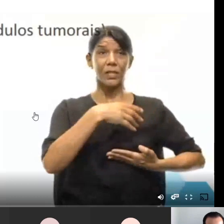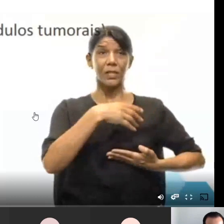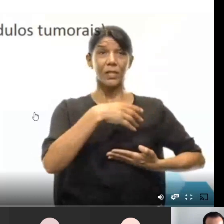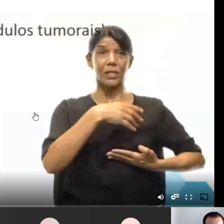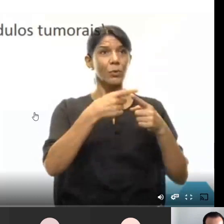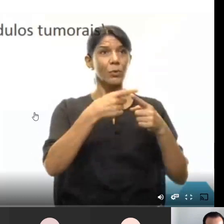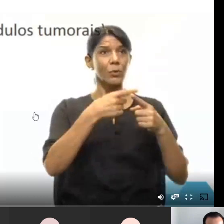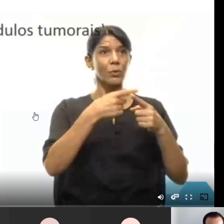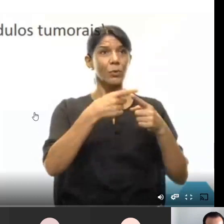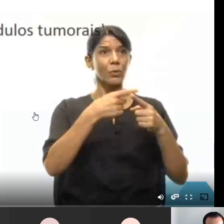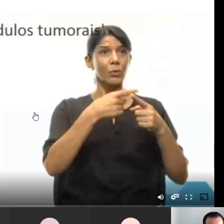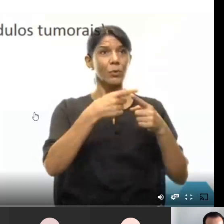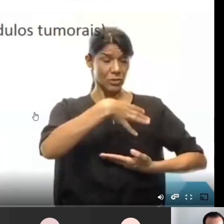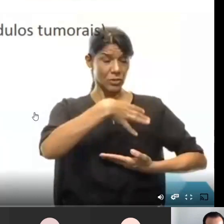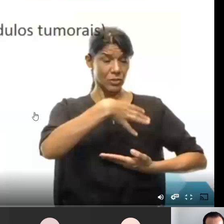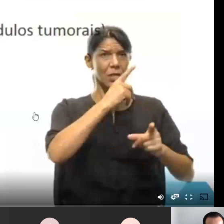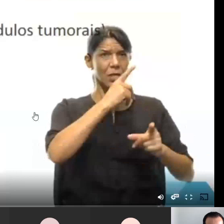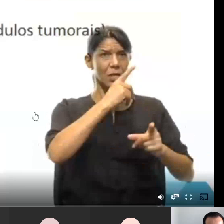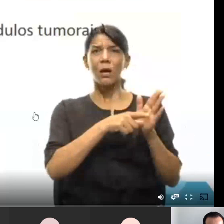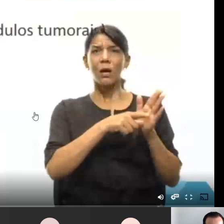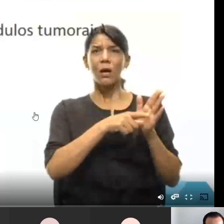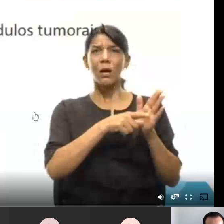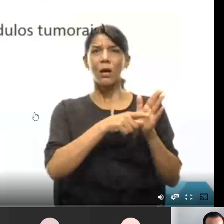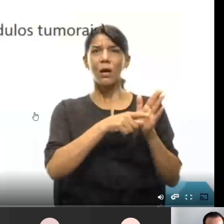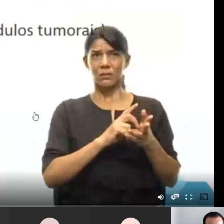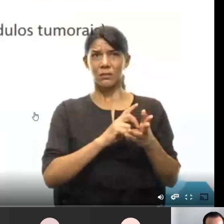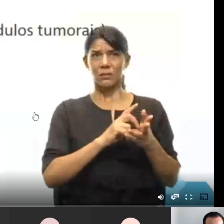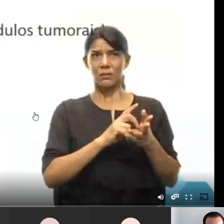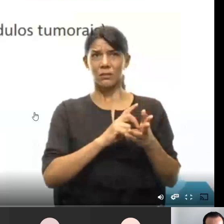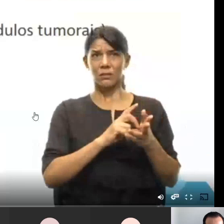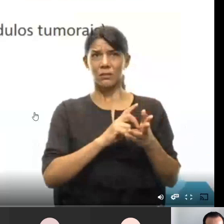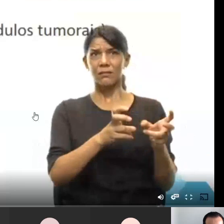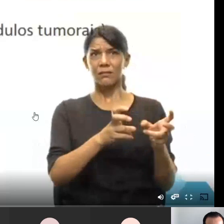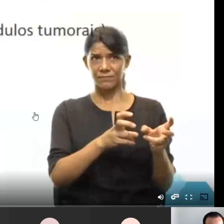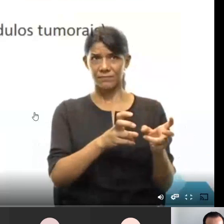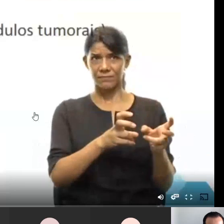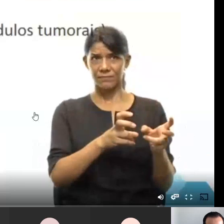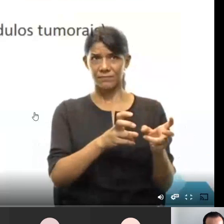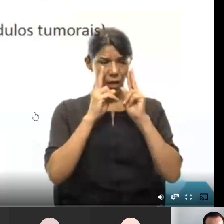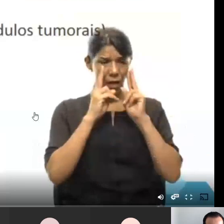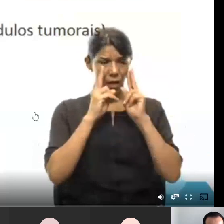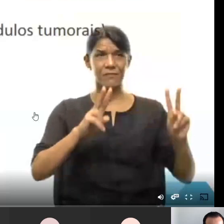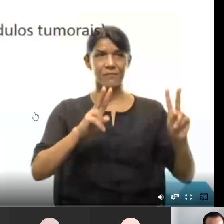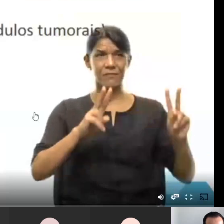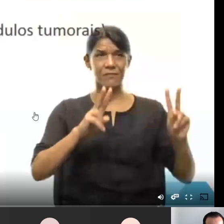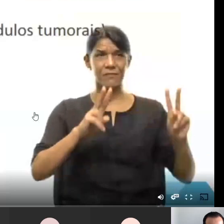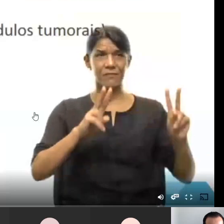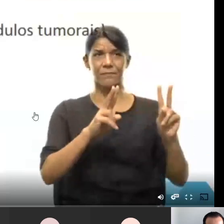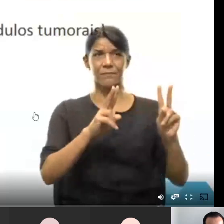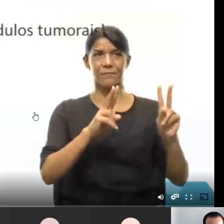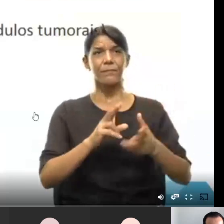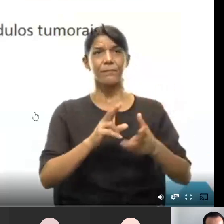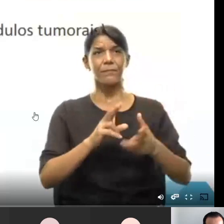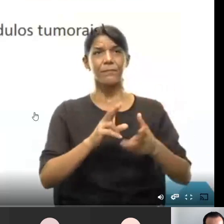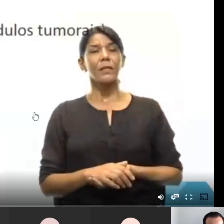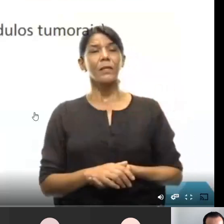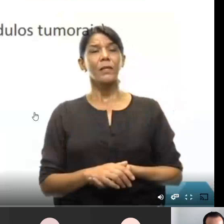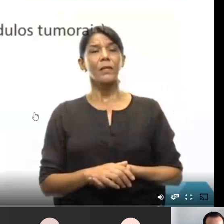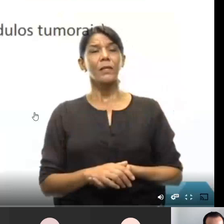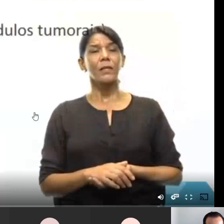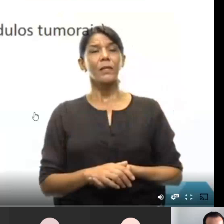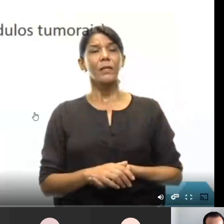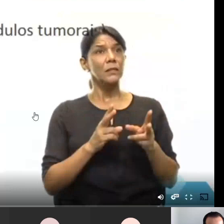permite a detecção precoce desse câncer de mama. É bem visível, apesar de não ser confirmatório, o câncer